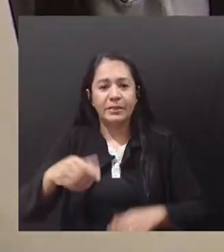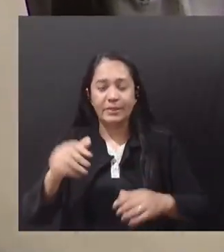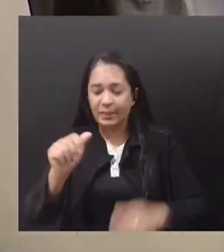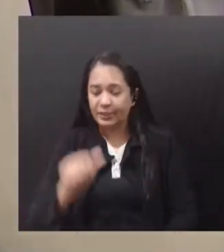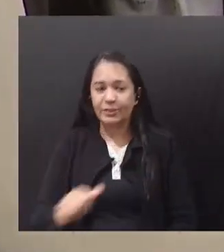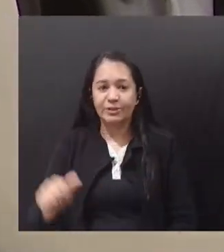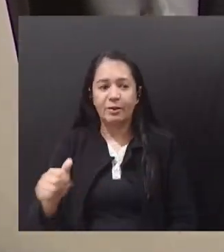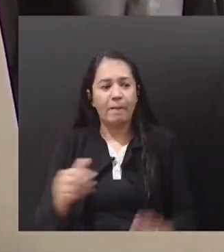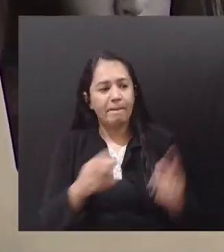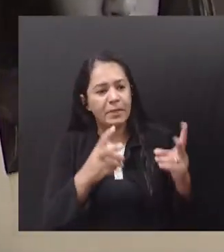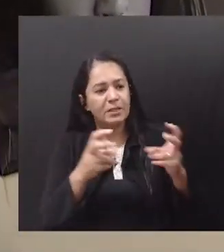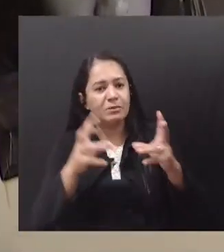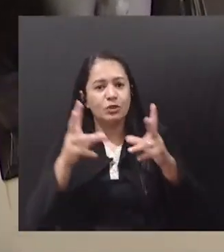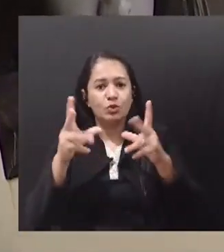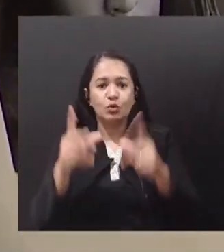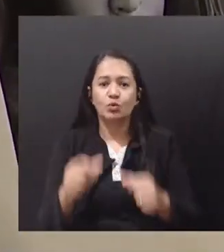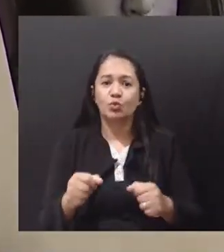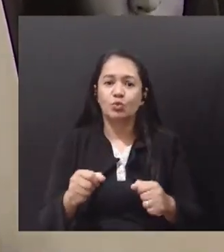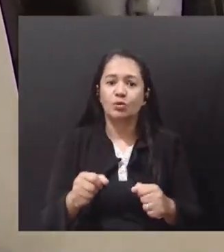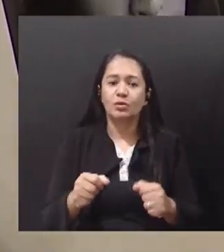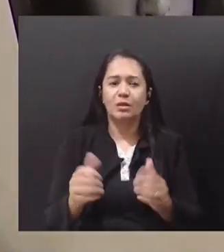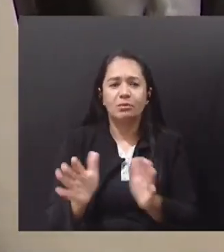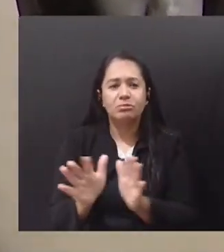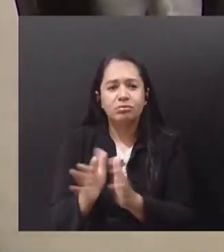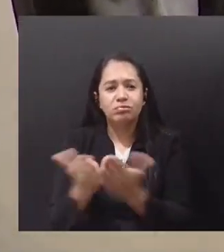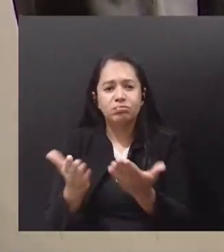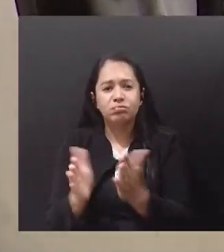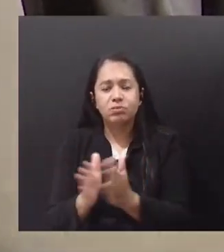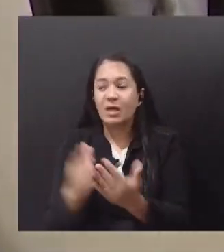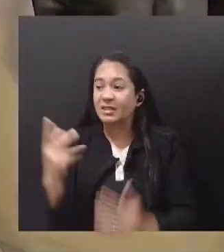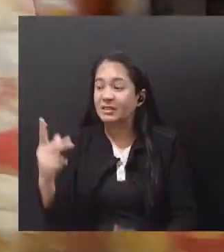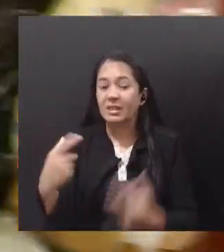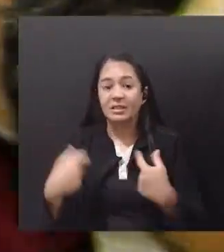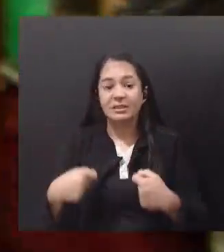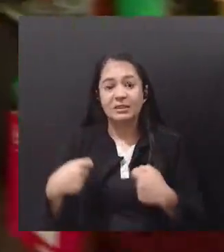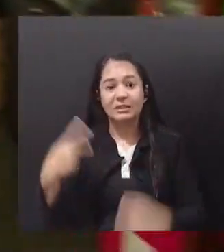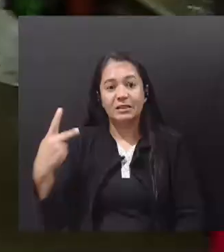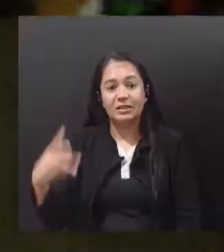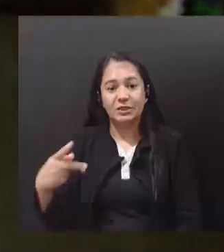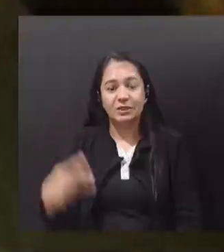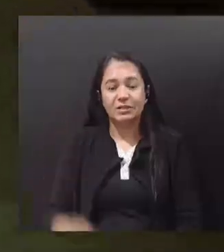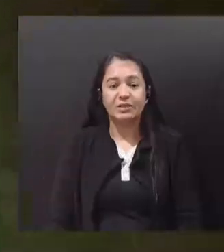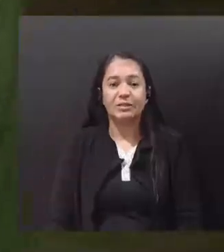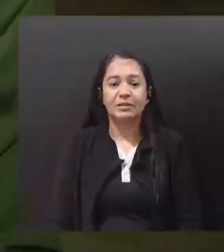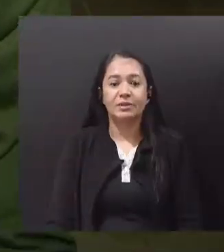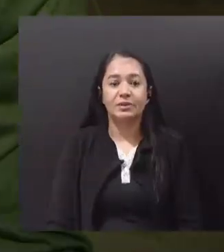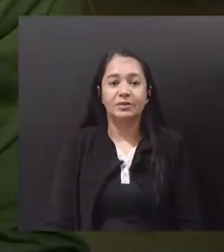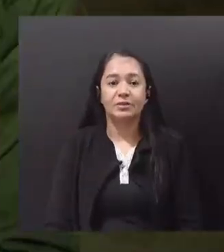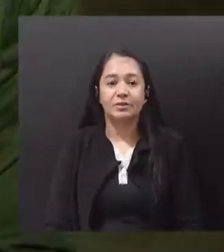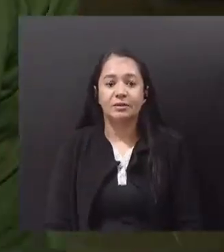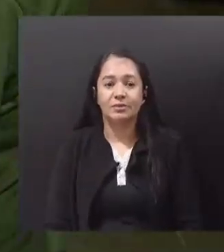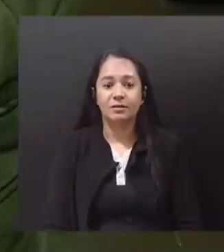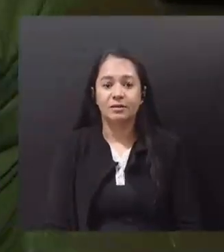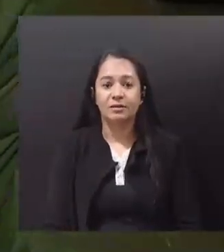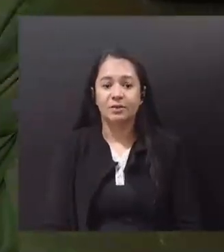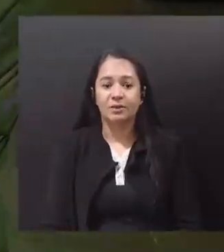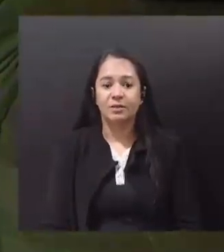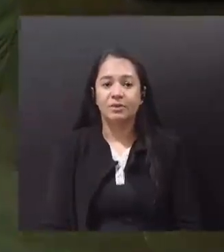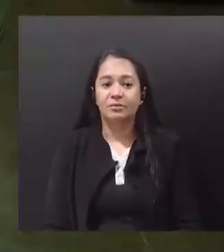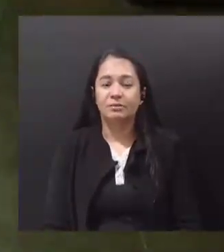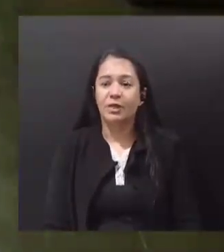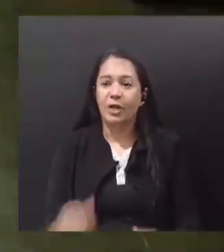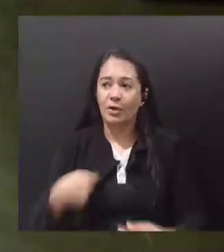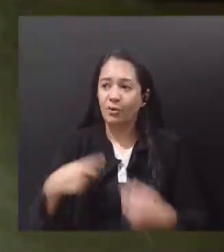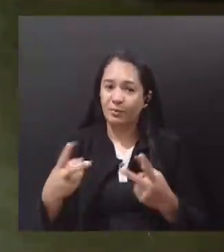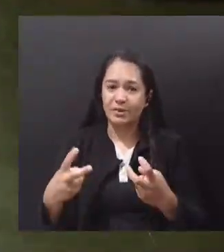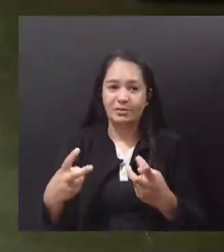toda essa pobreza deles, né, essa necessidade. E eu vi que não vale a